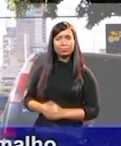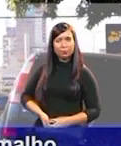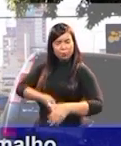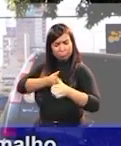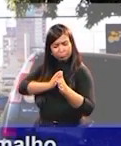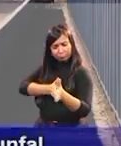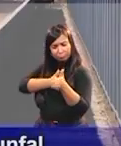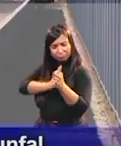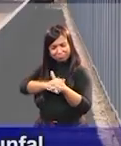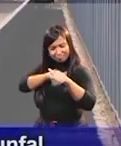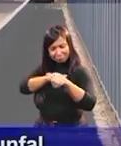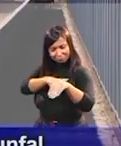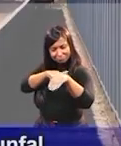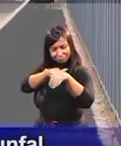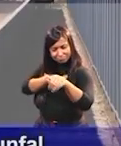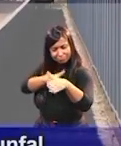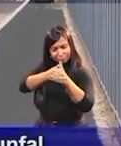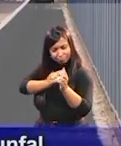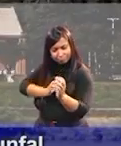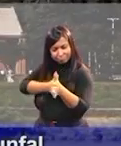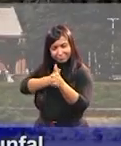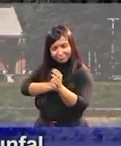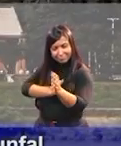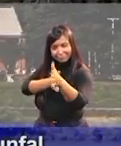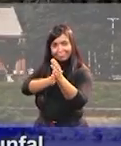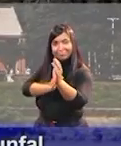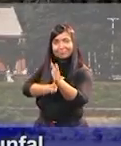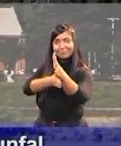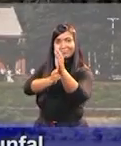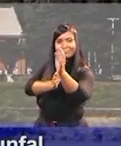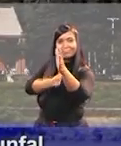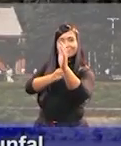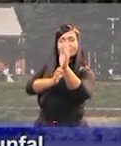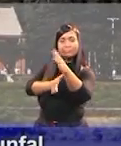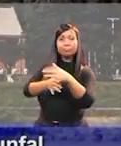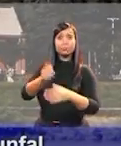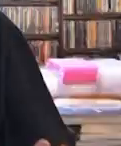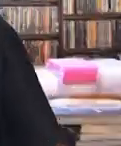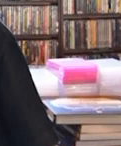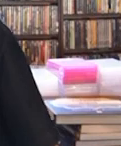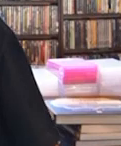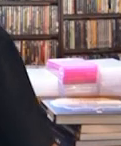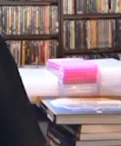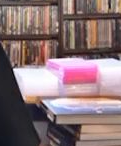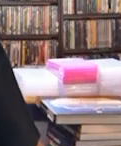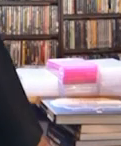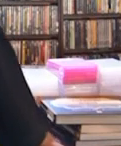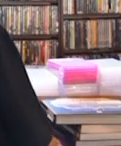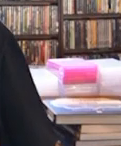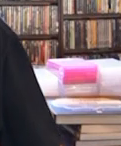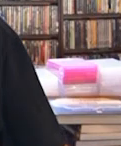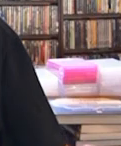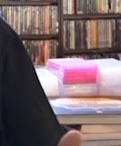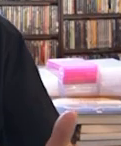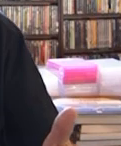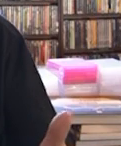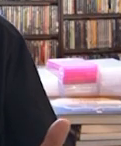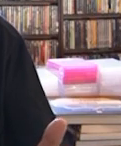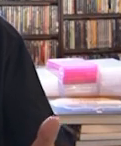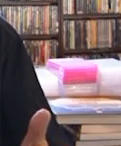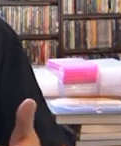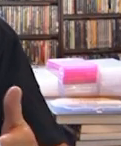malho vai seguindo na marcha triunfal. malho é o símbolo do trabalho,